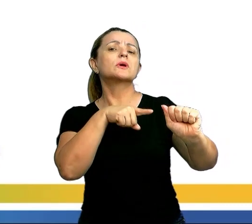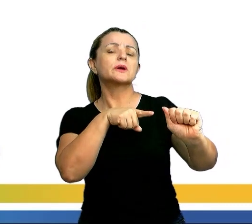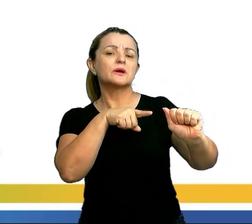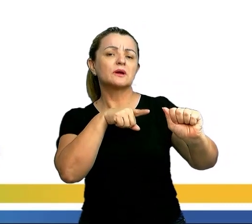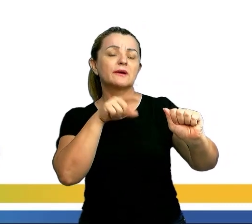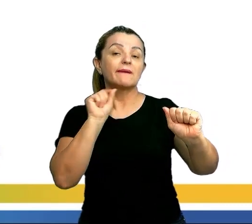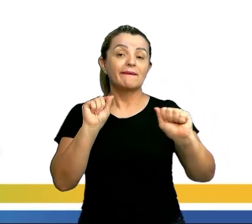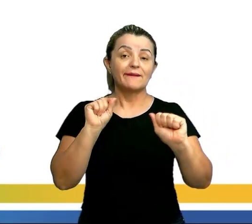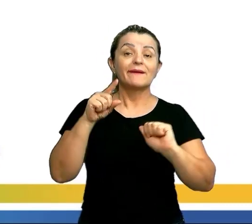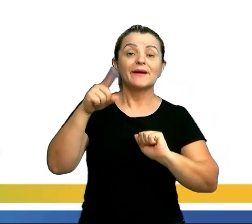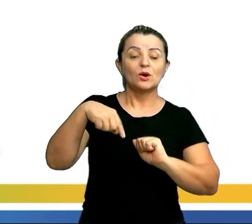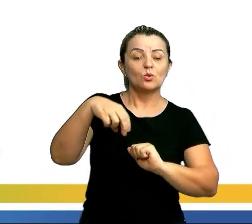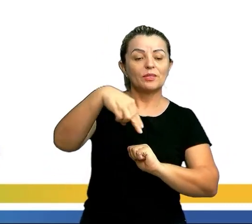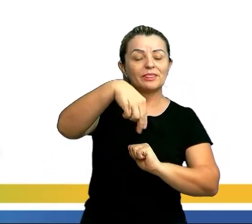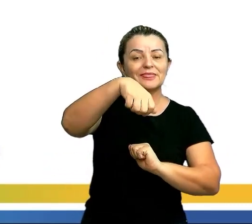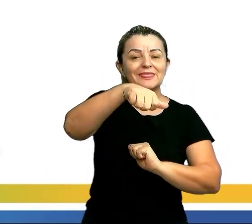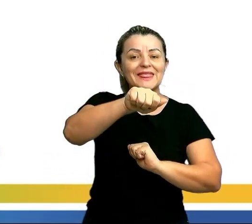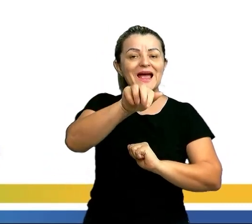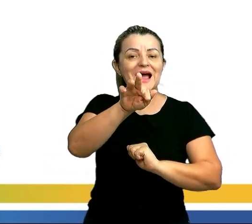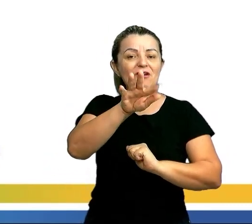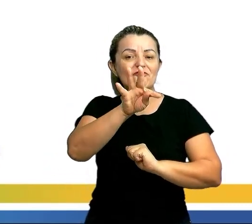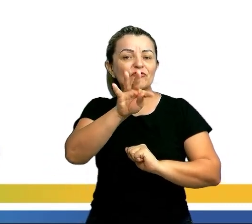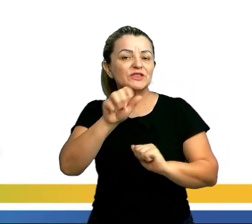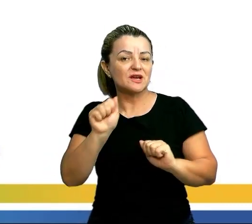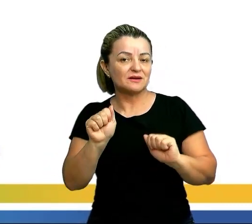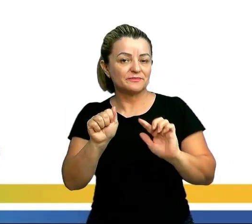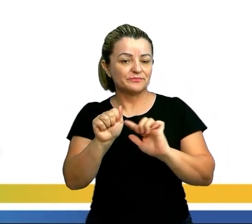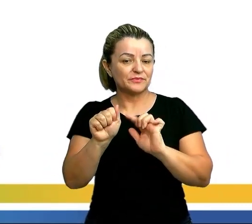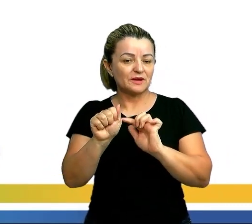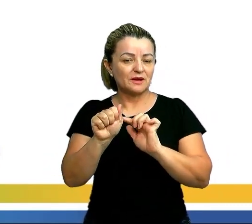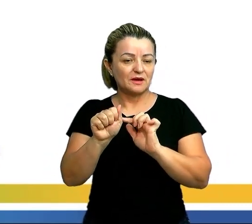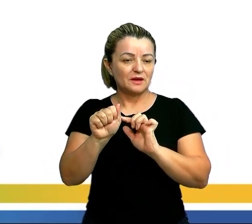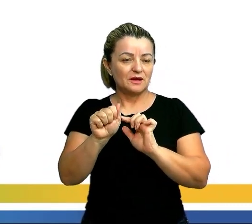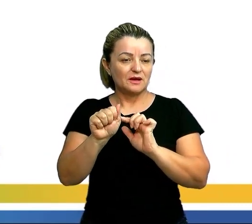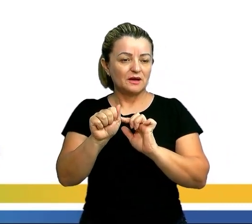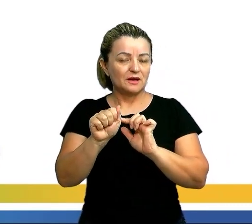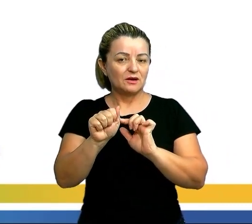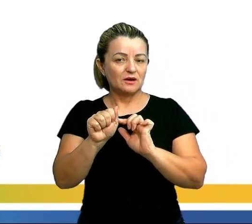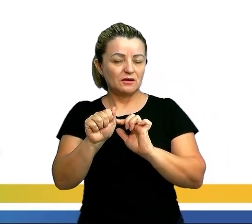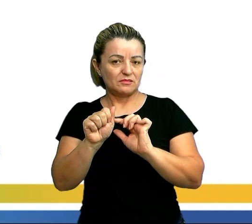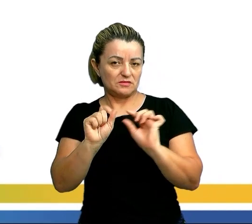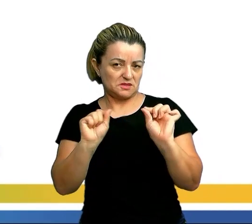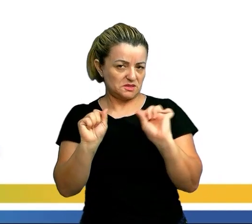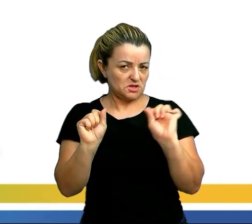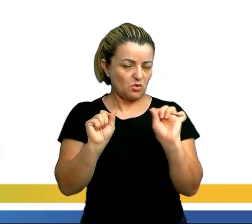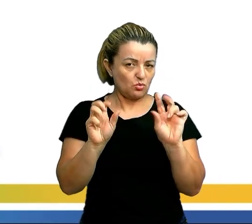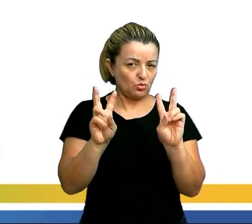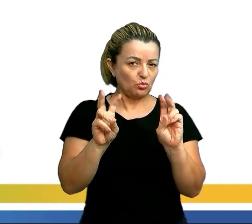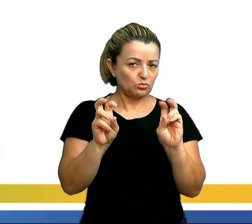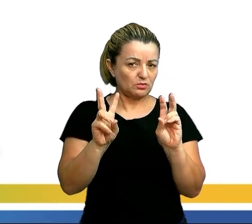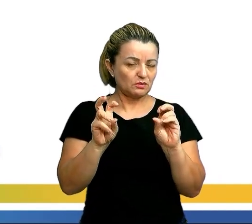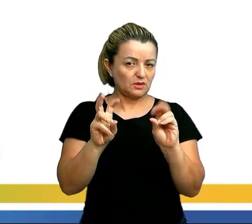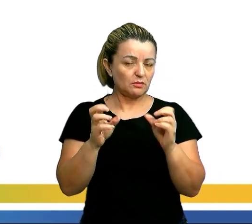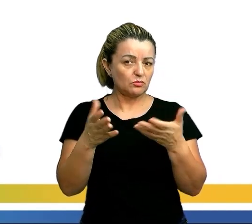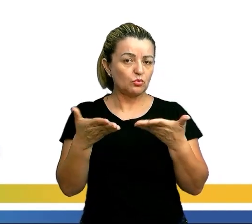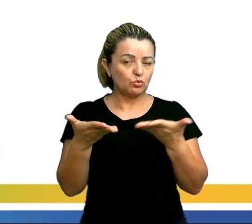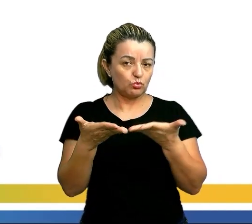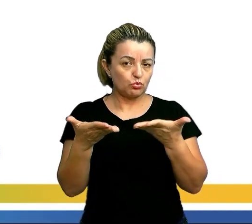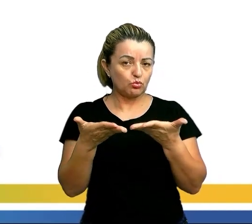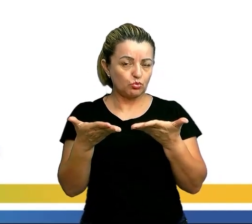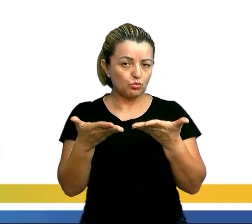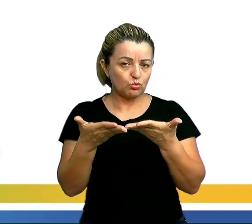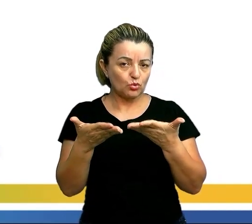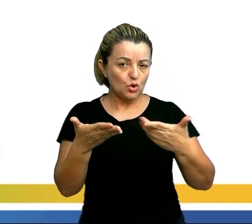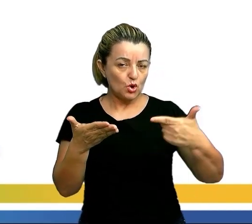UNSCA nada mais é do que o NAFTA, que a gente pode chamar, basicamente, que é um assunto bastante atual, que é o